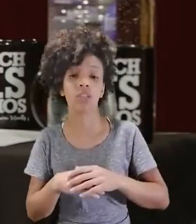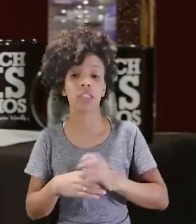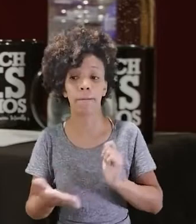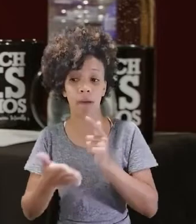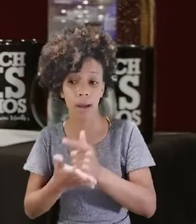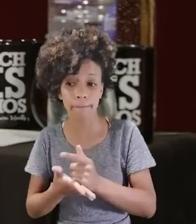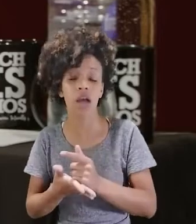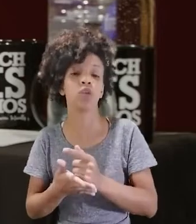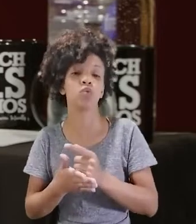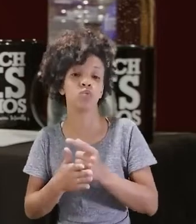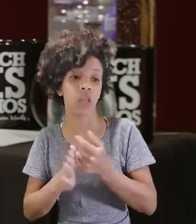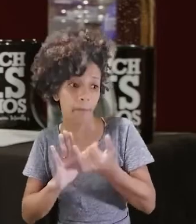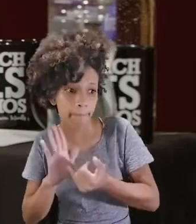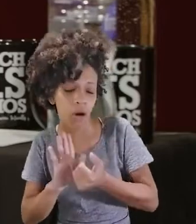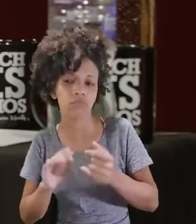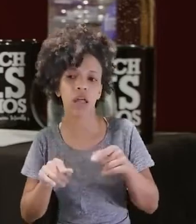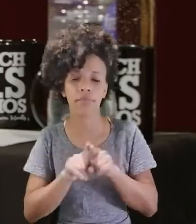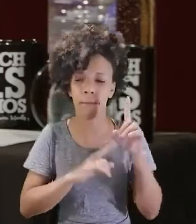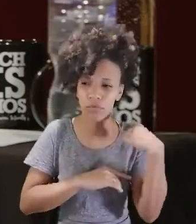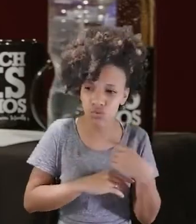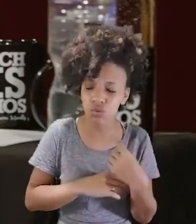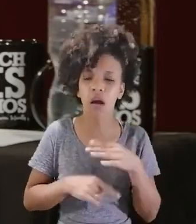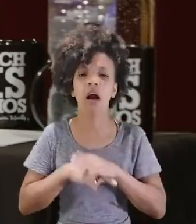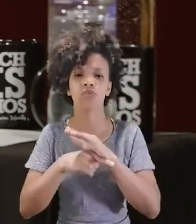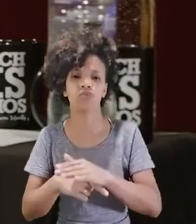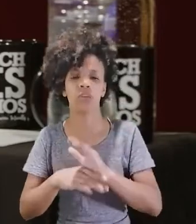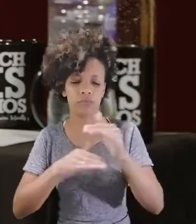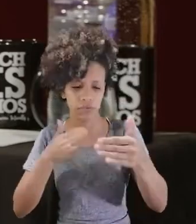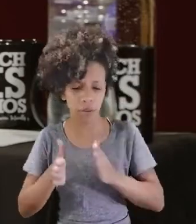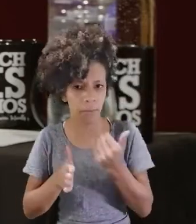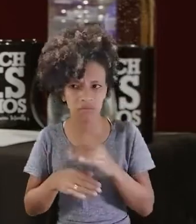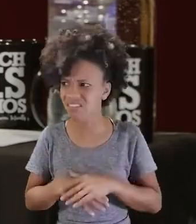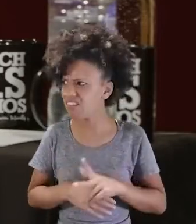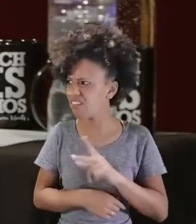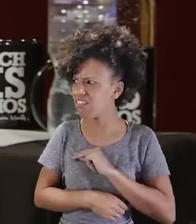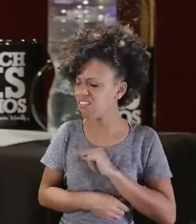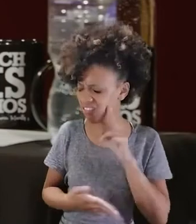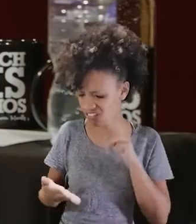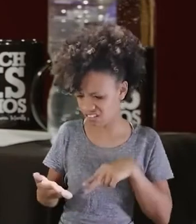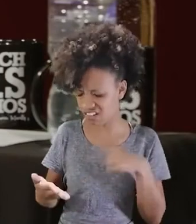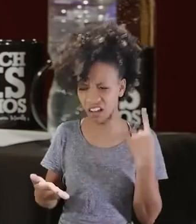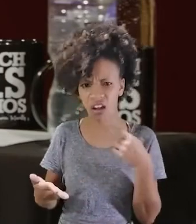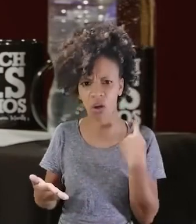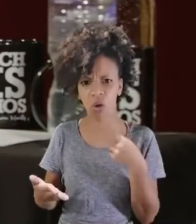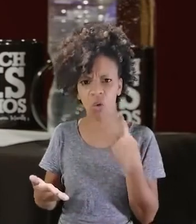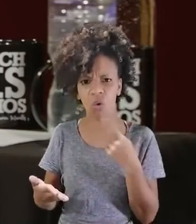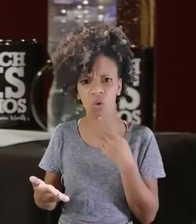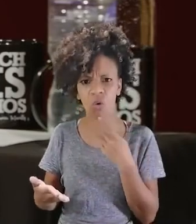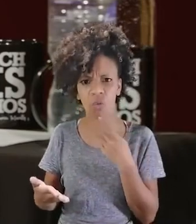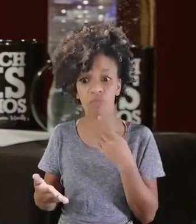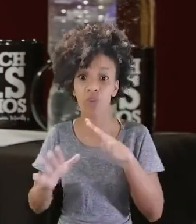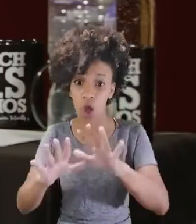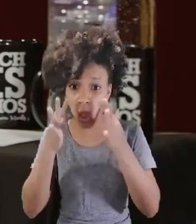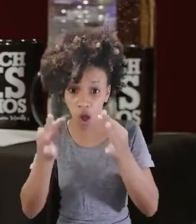são integrados em pagamento de despesas com defensores advogados ajuda para tranca a sexta bases que doido cara e